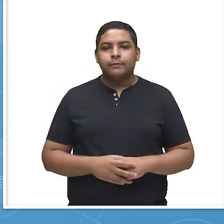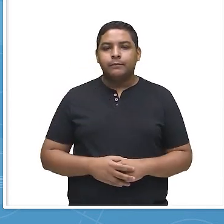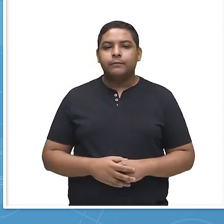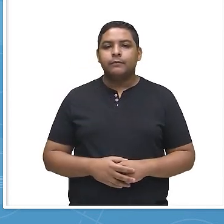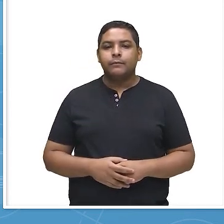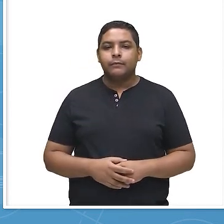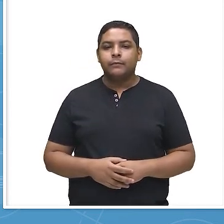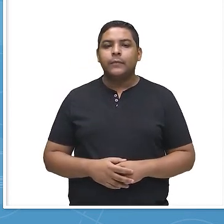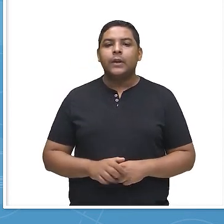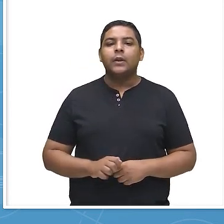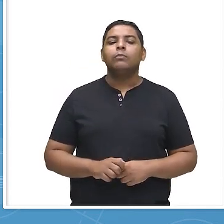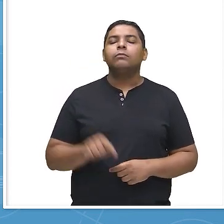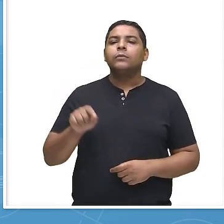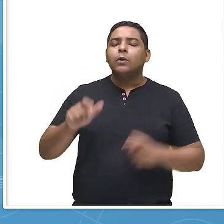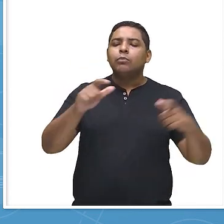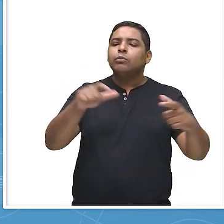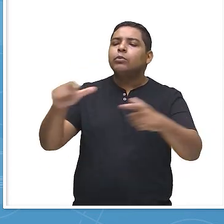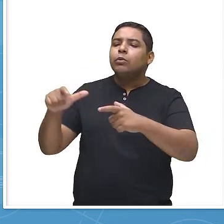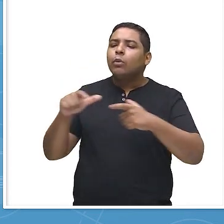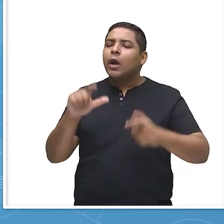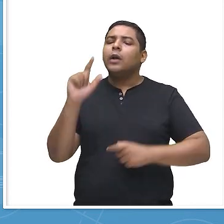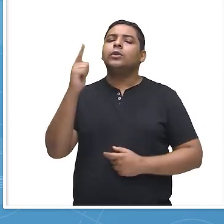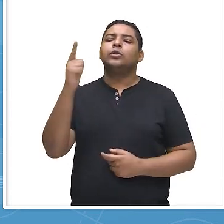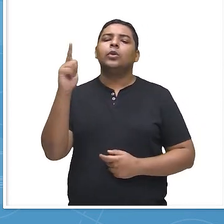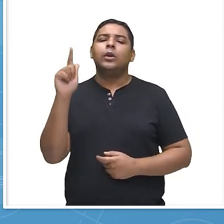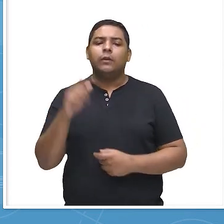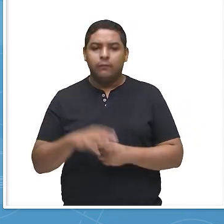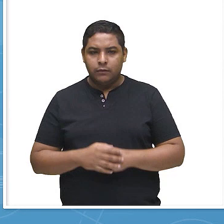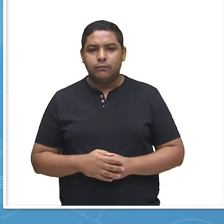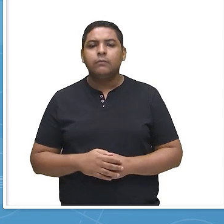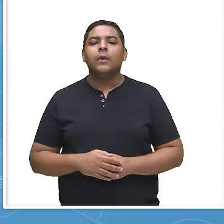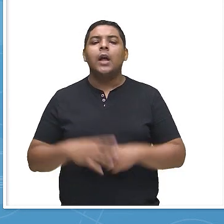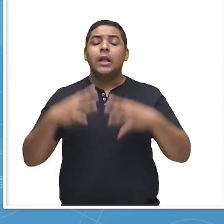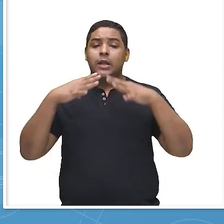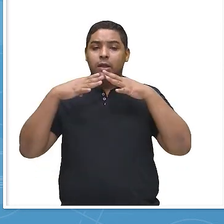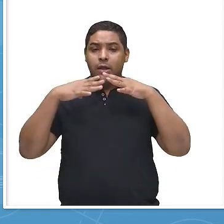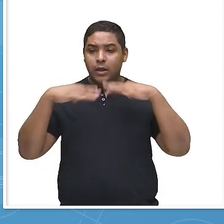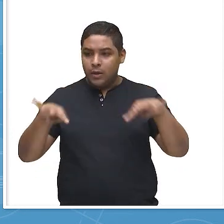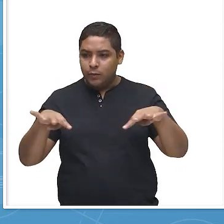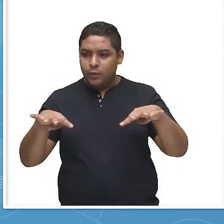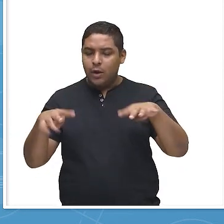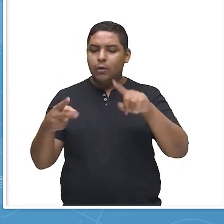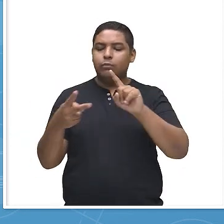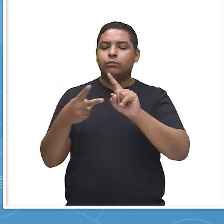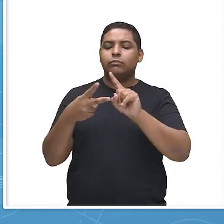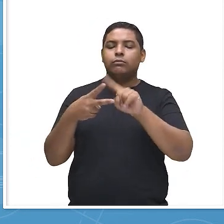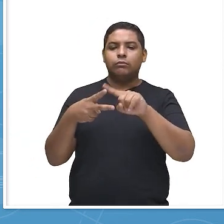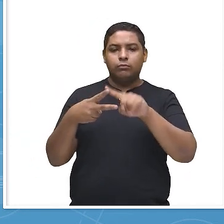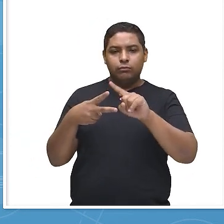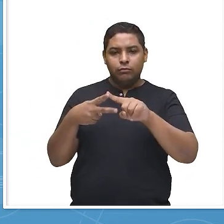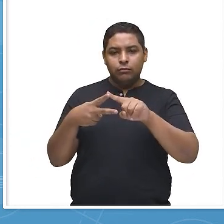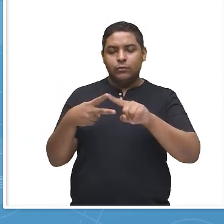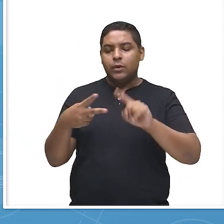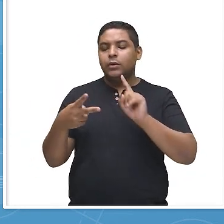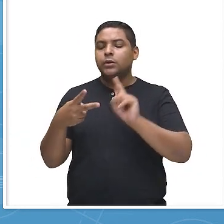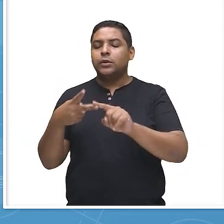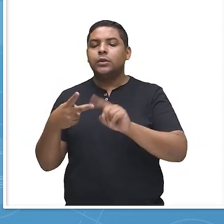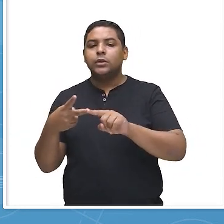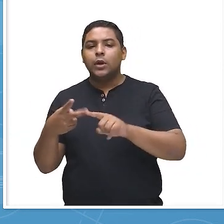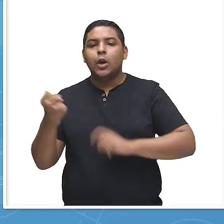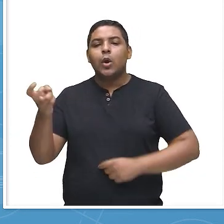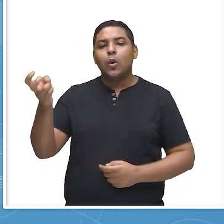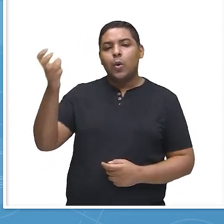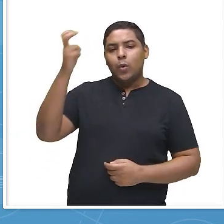espaço geográfico e por isso ela pode ser classificada como paisagem natural e